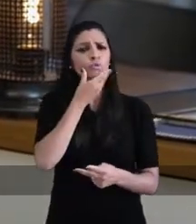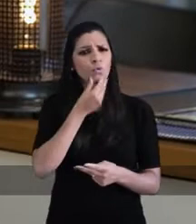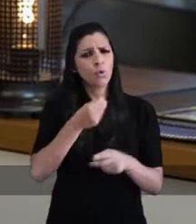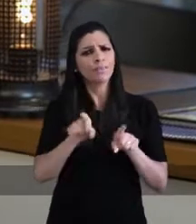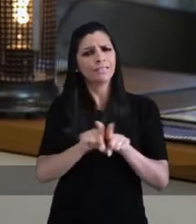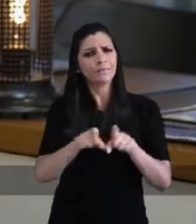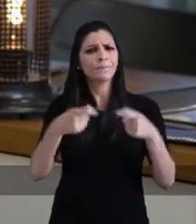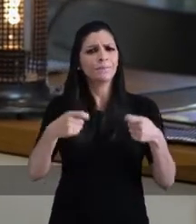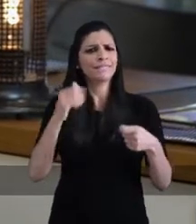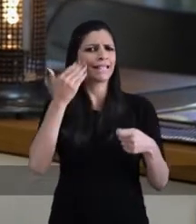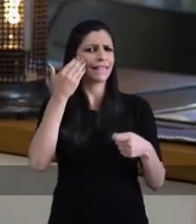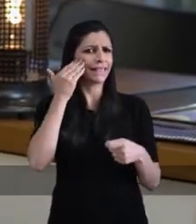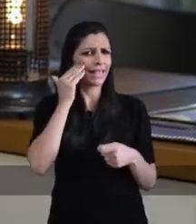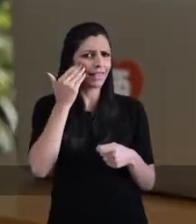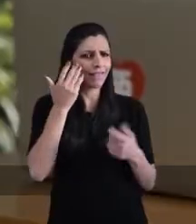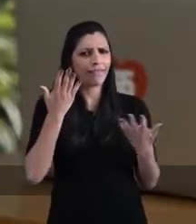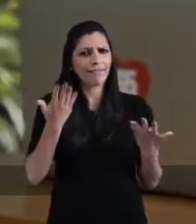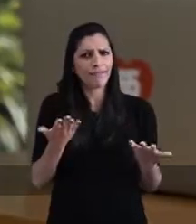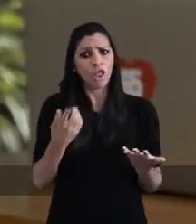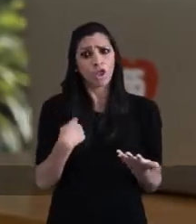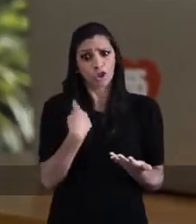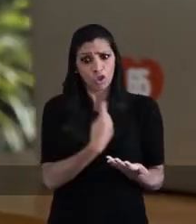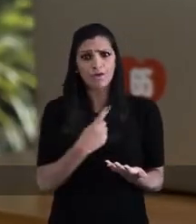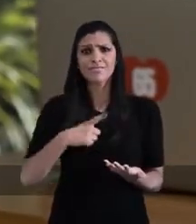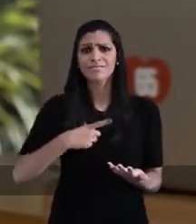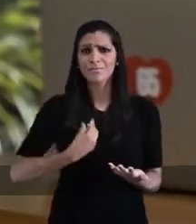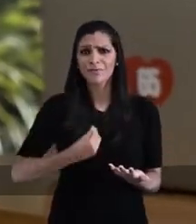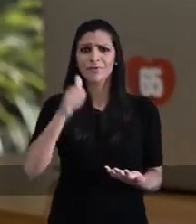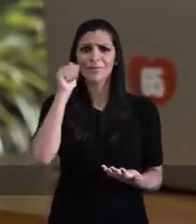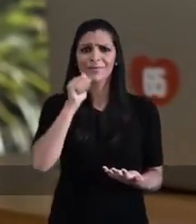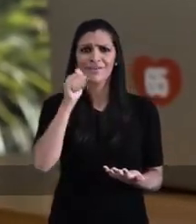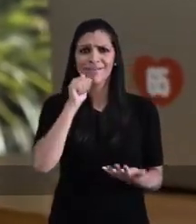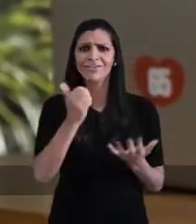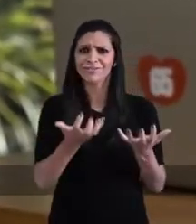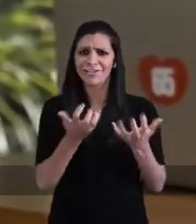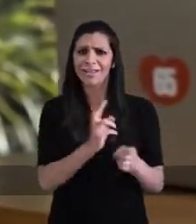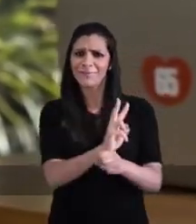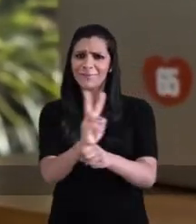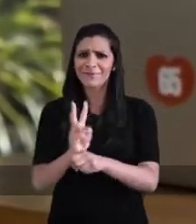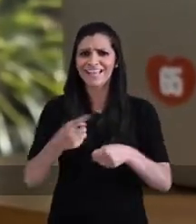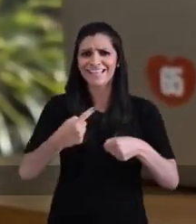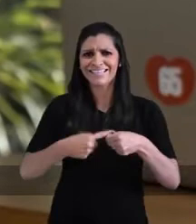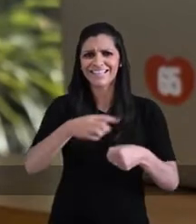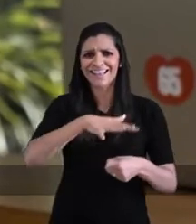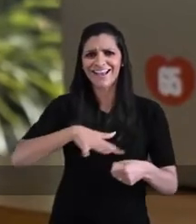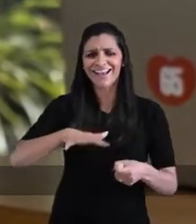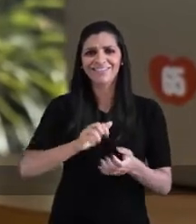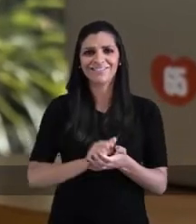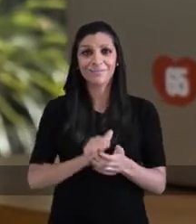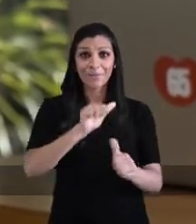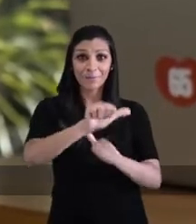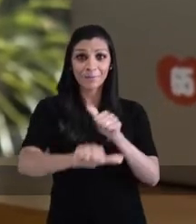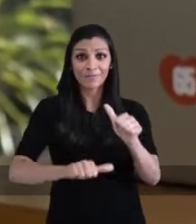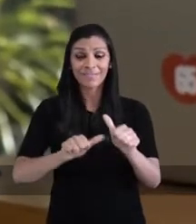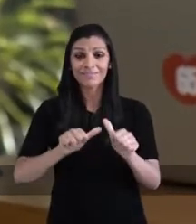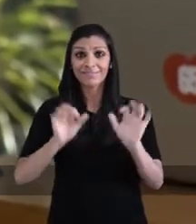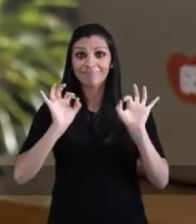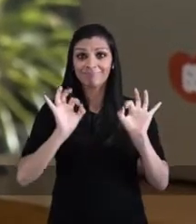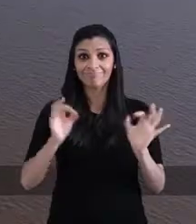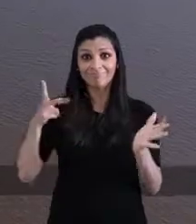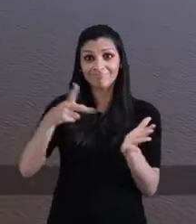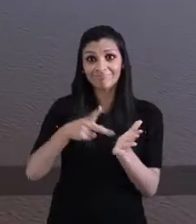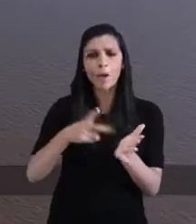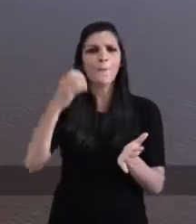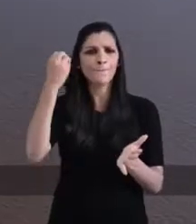os homens deles, os partidos deles. Os homens também precisam entender, né, que nós existimos e que nós também queremos cuidar